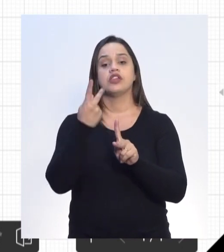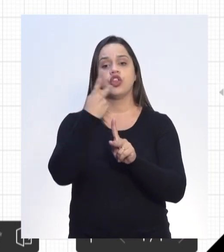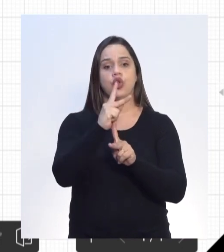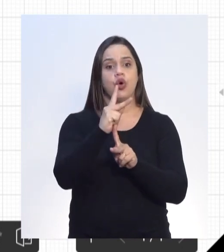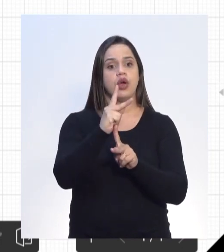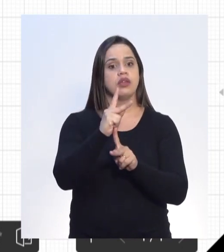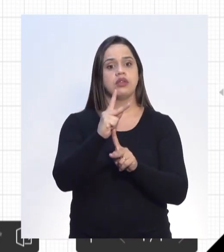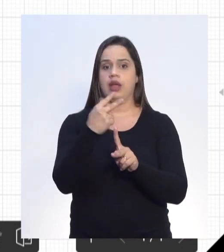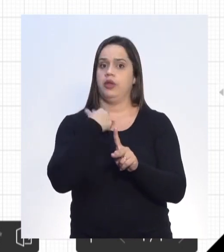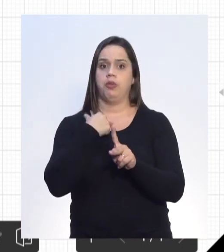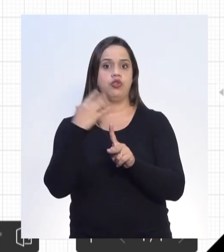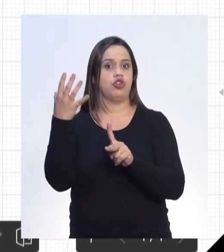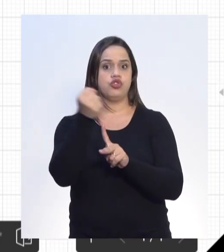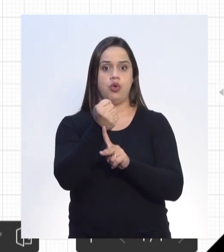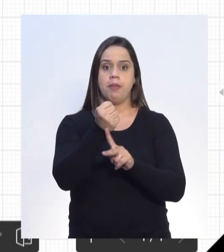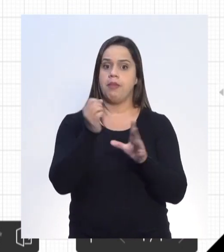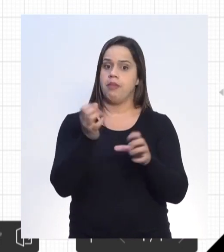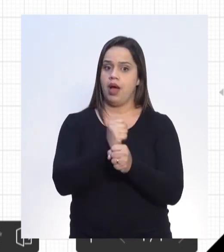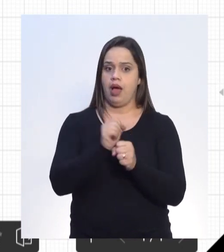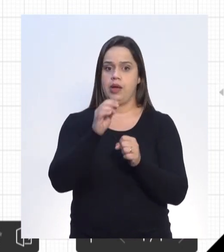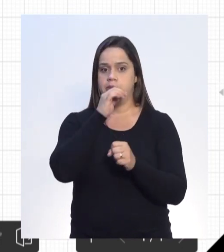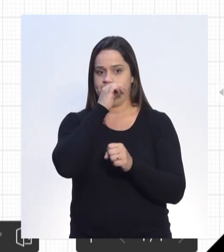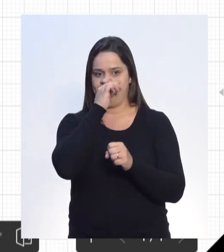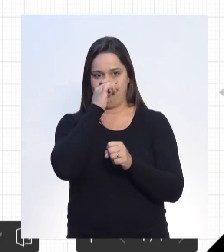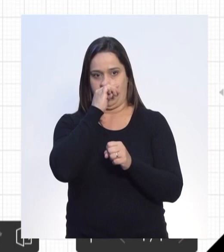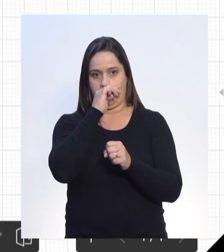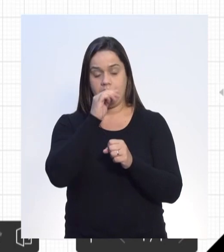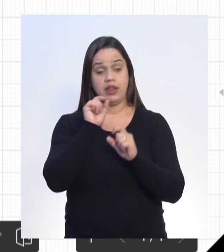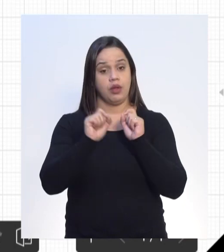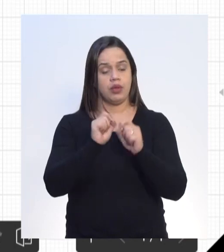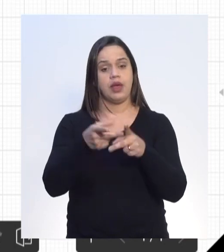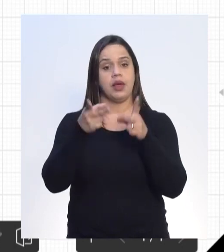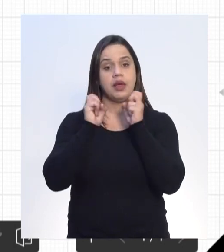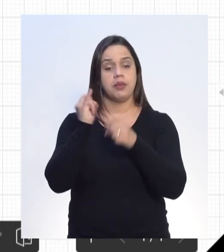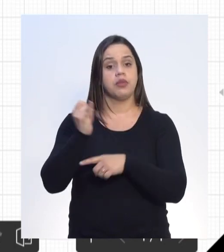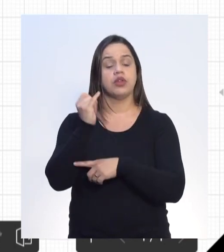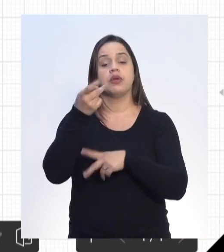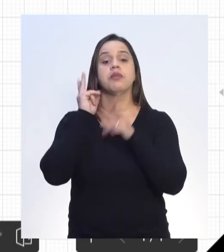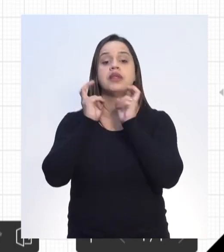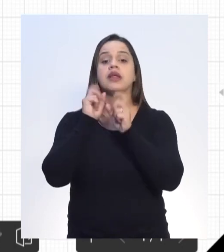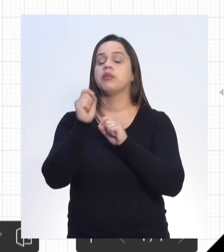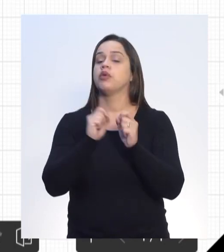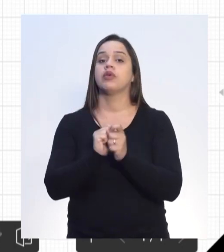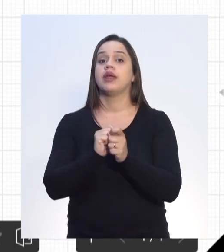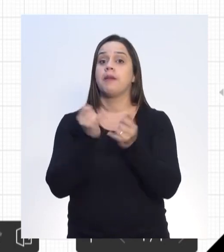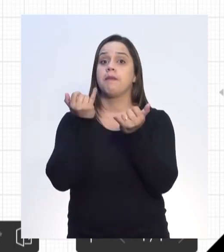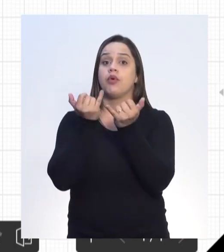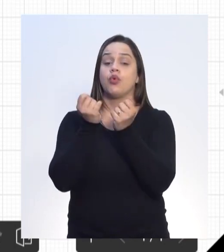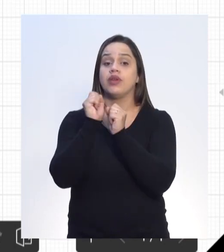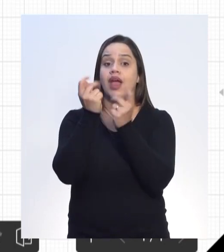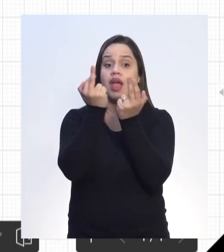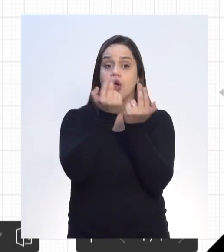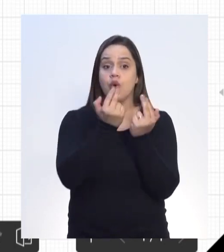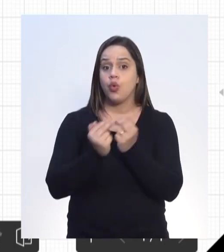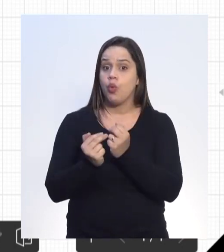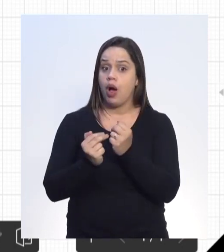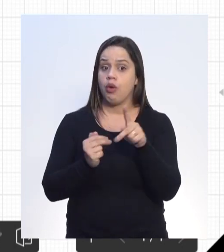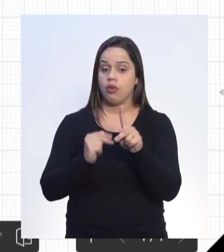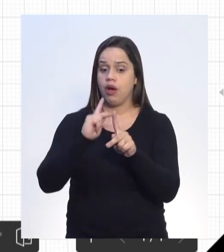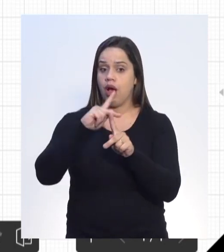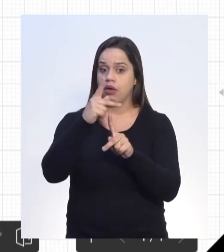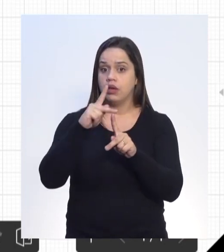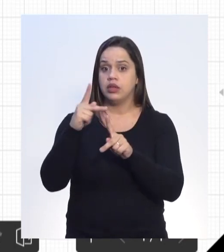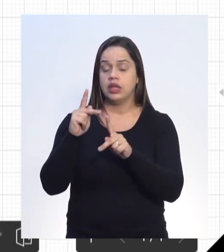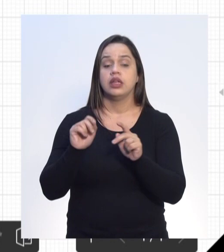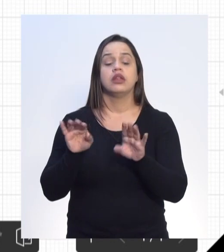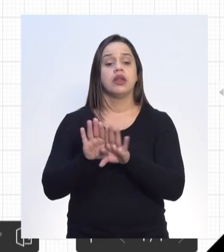teria que deixar ele de lado, tudo bem? Então, é importante você perceber essa semelhança entre esses monômios. Aí a gente